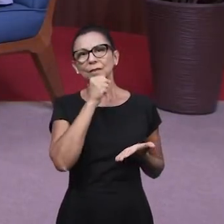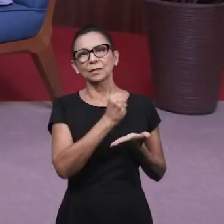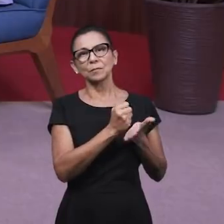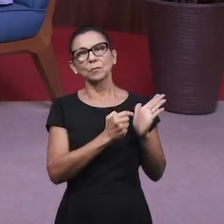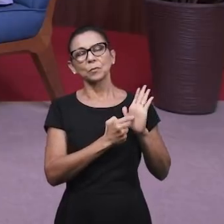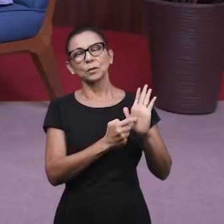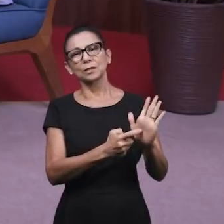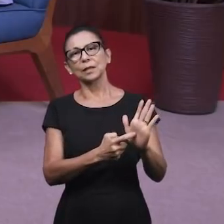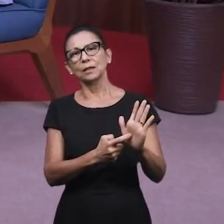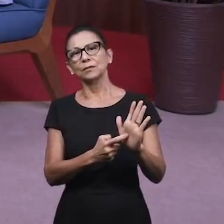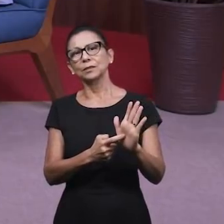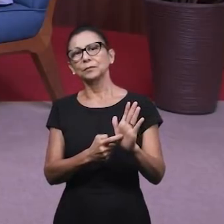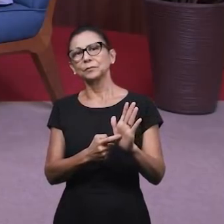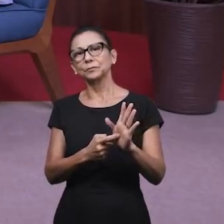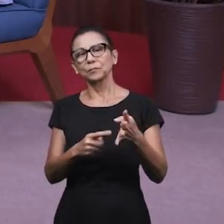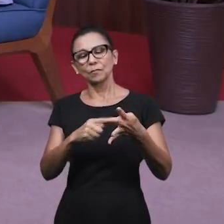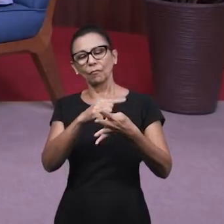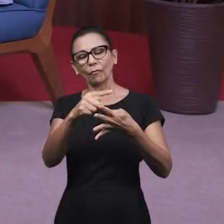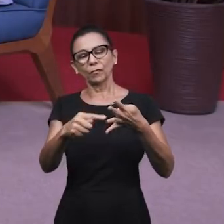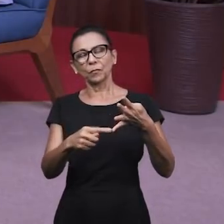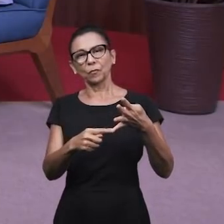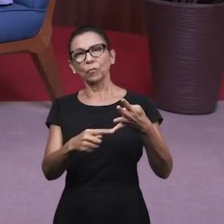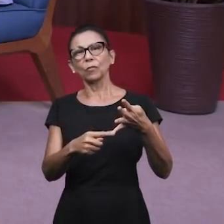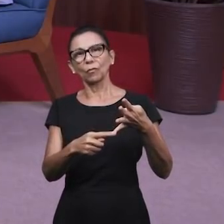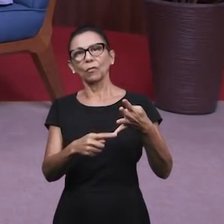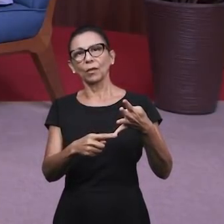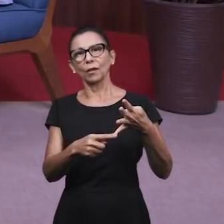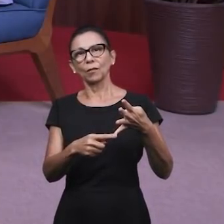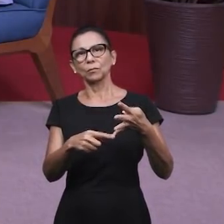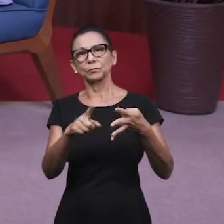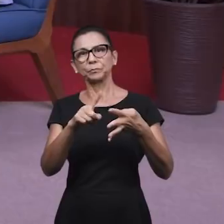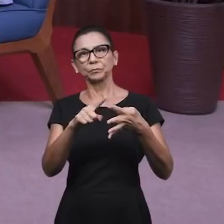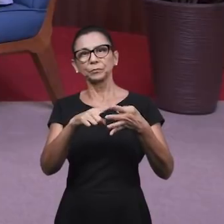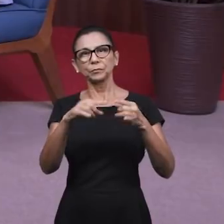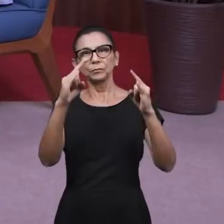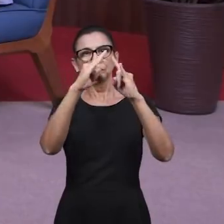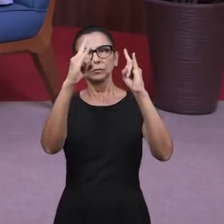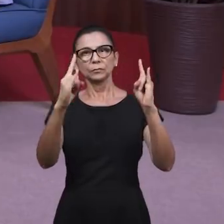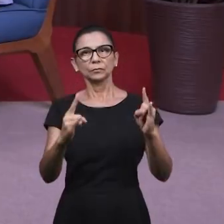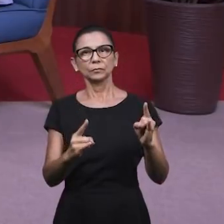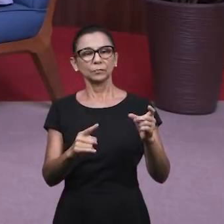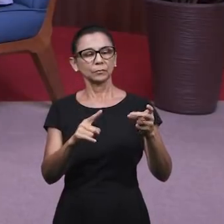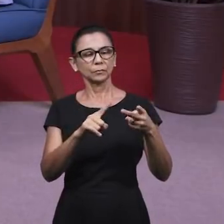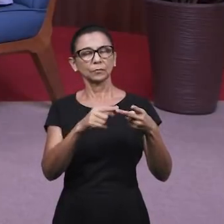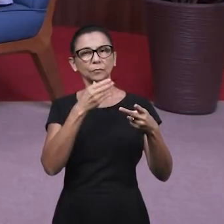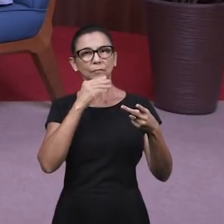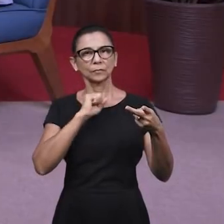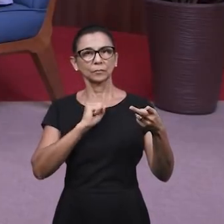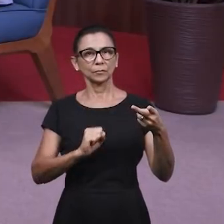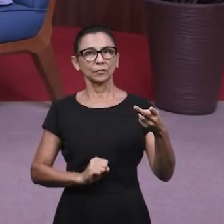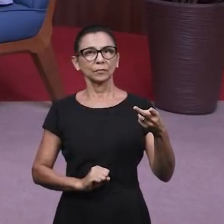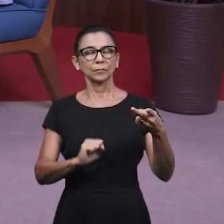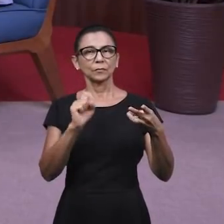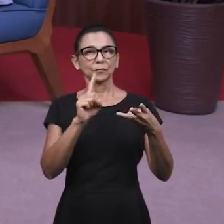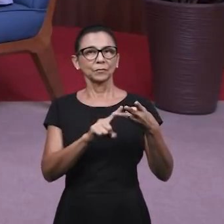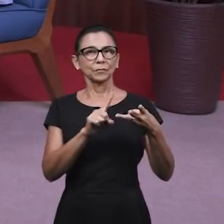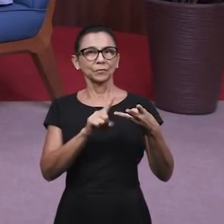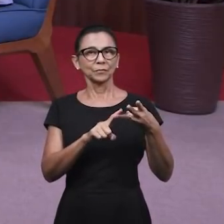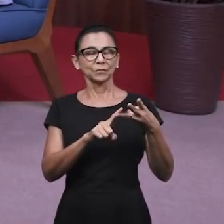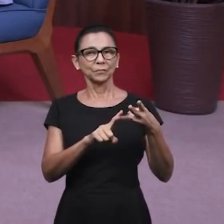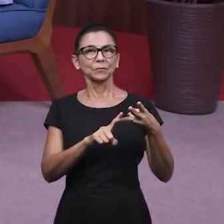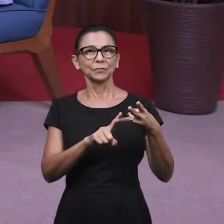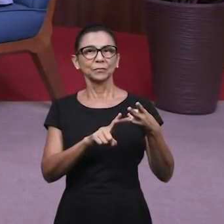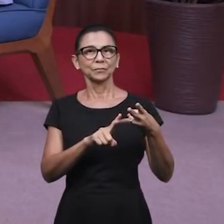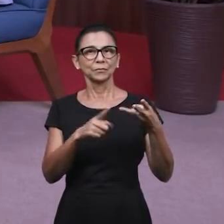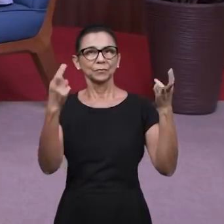o templo, o sacerdote, a vítima e o dia. Isto é o profético. Isto são os